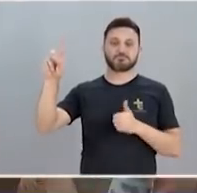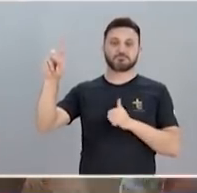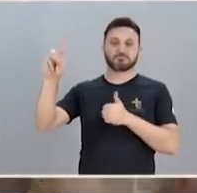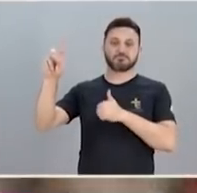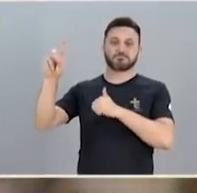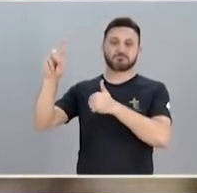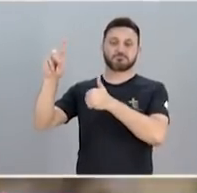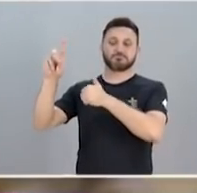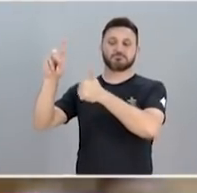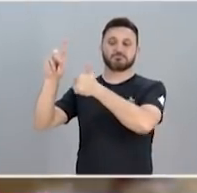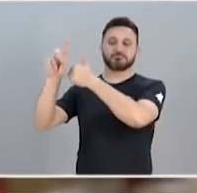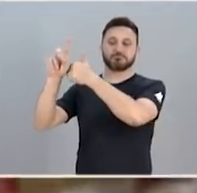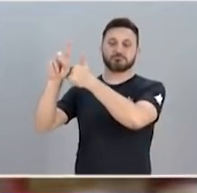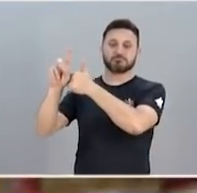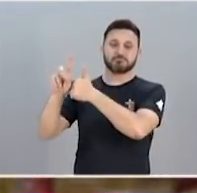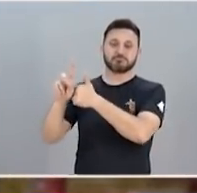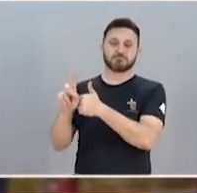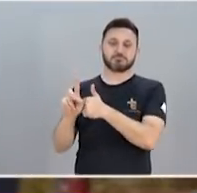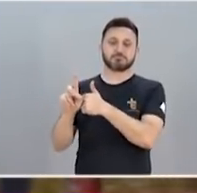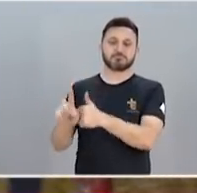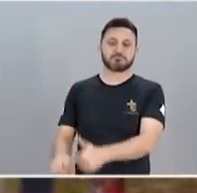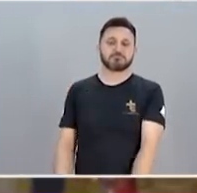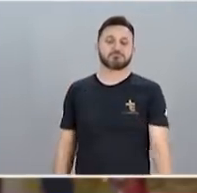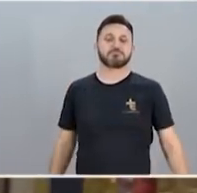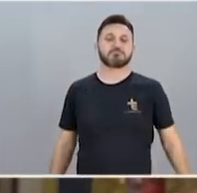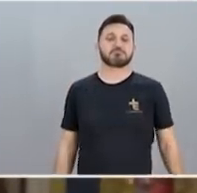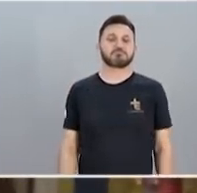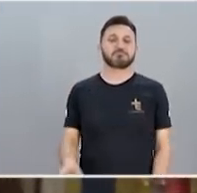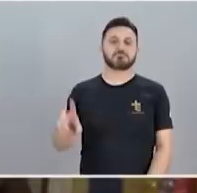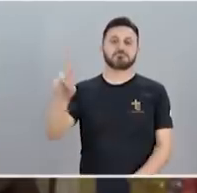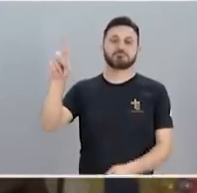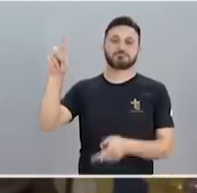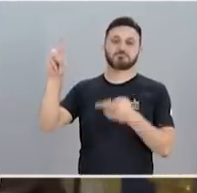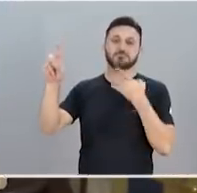perto do meu Deus.